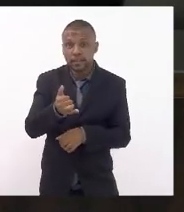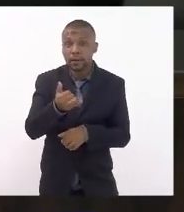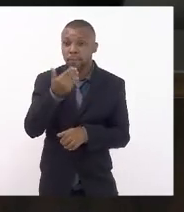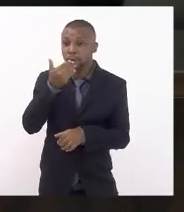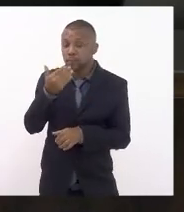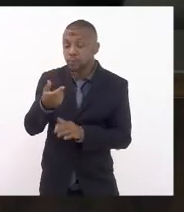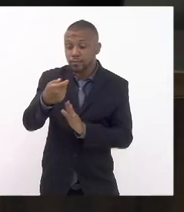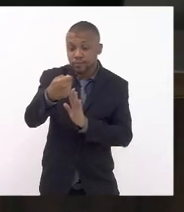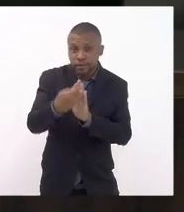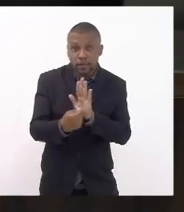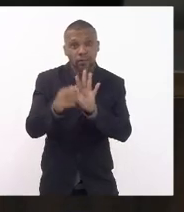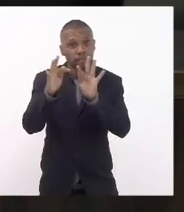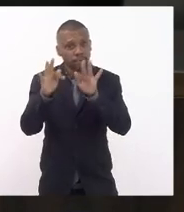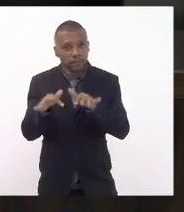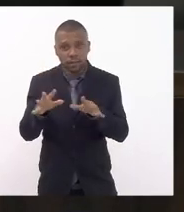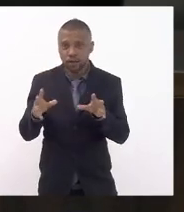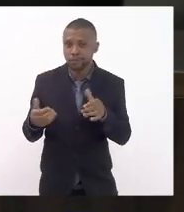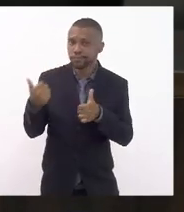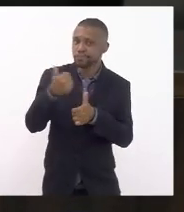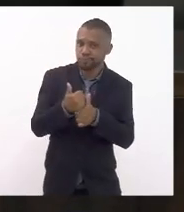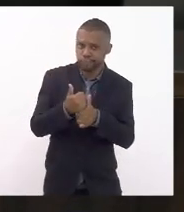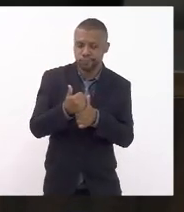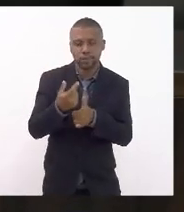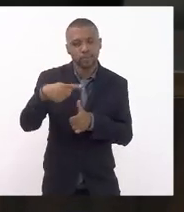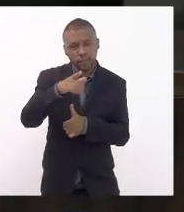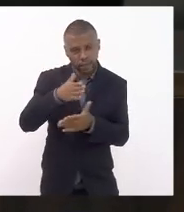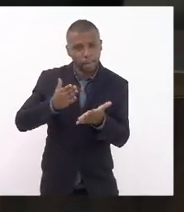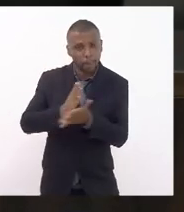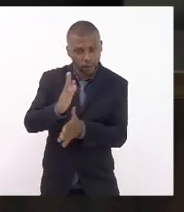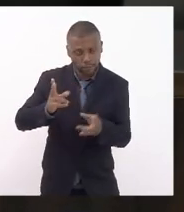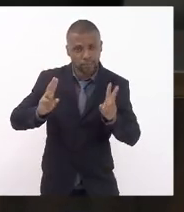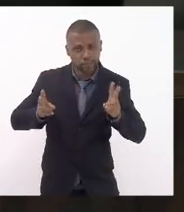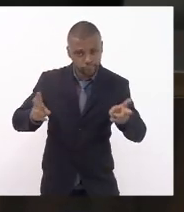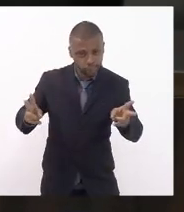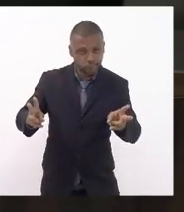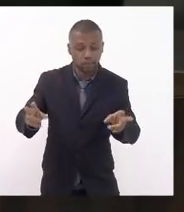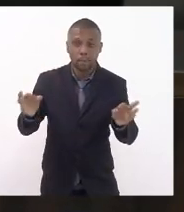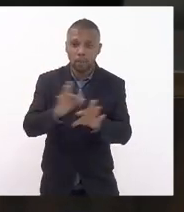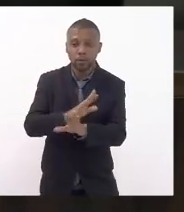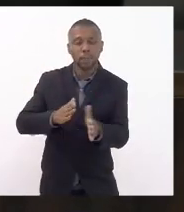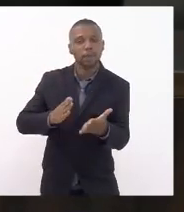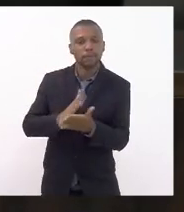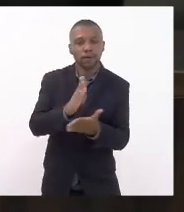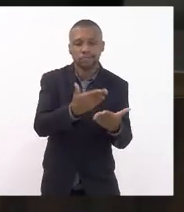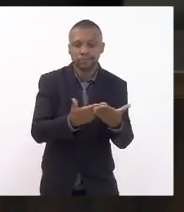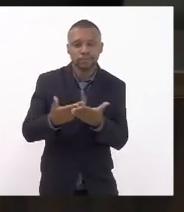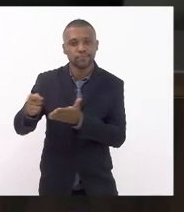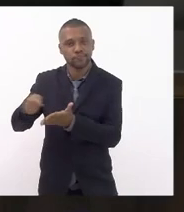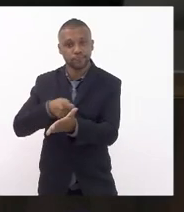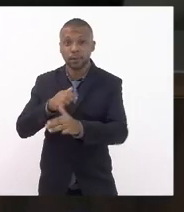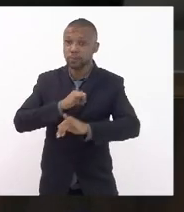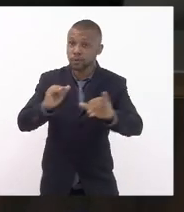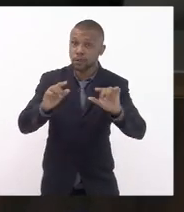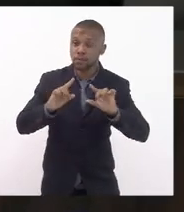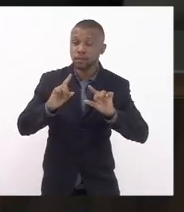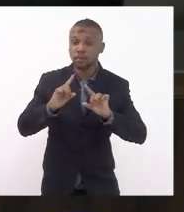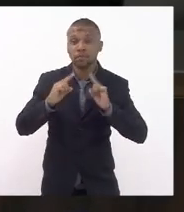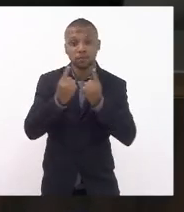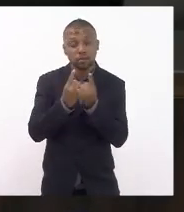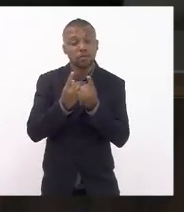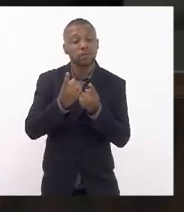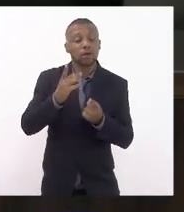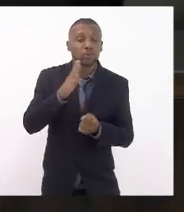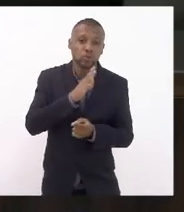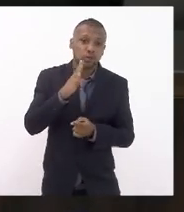de, redação. Os senhores que aprovam permaneçam como estão aprovados, vai ao autógrafo. Anuncio em regime de urgência em votação em